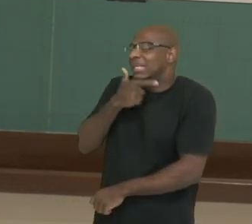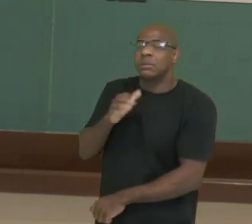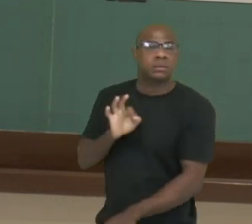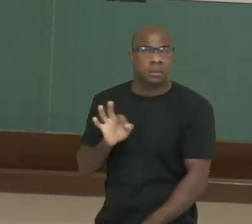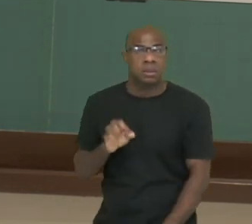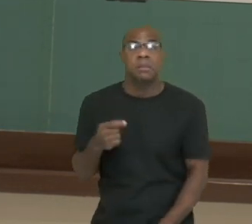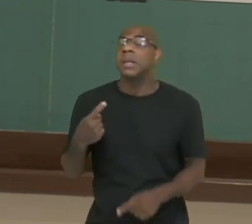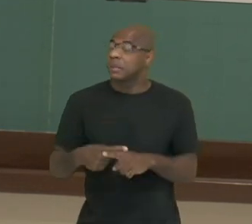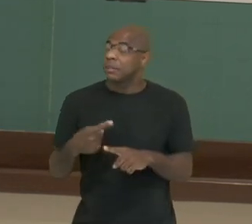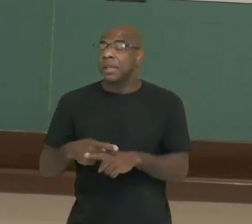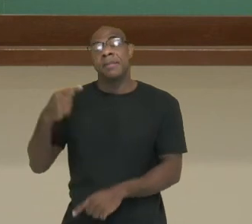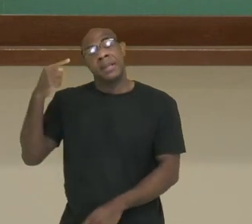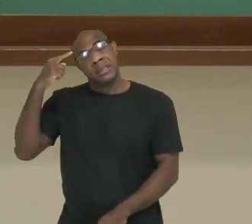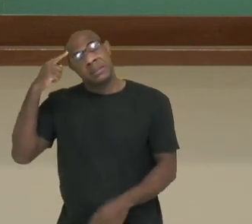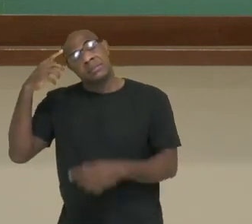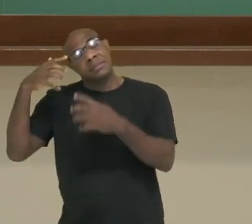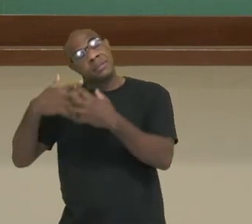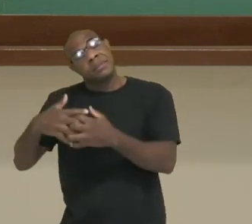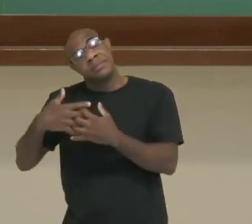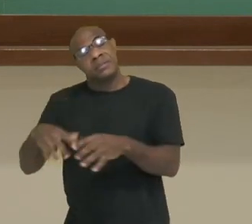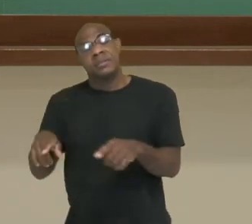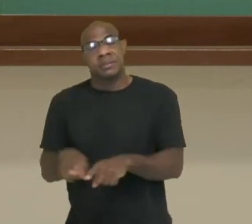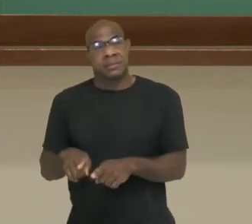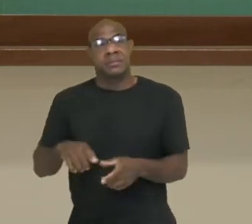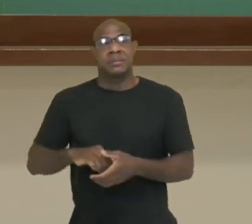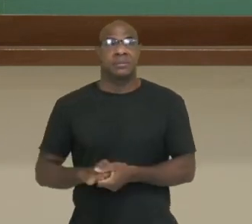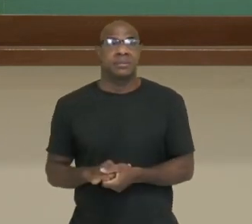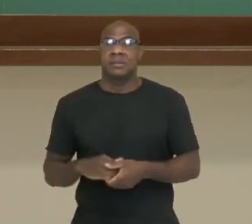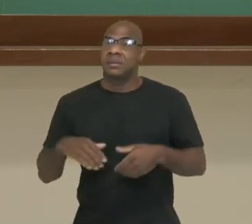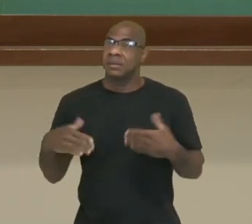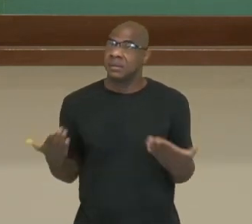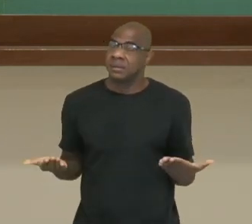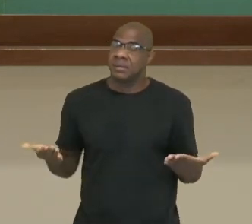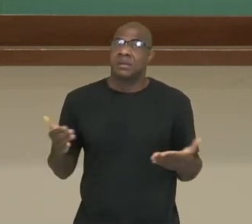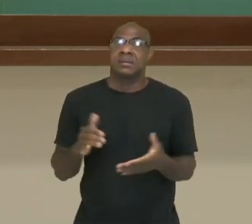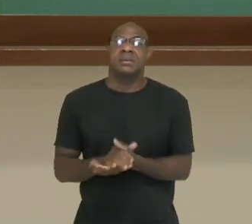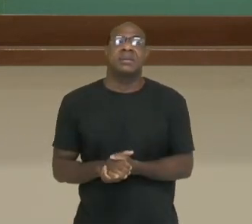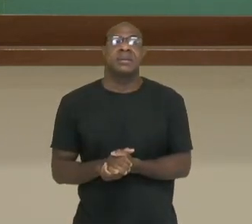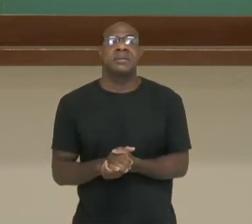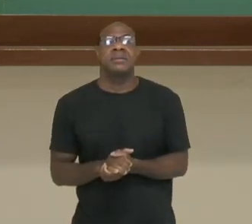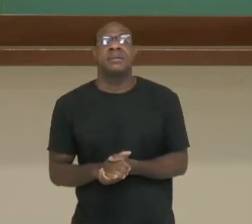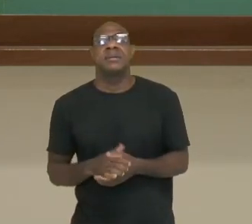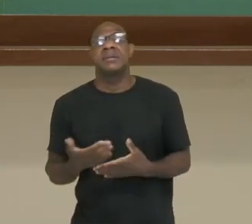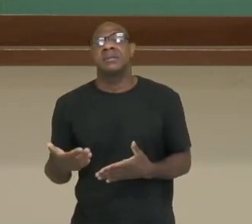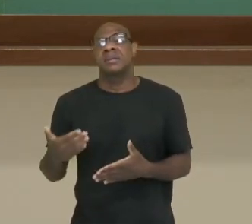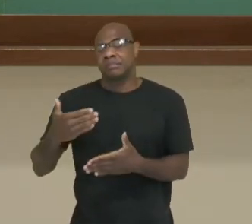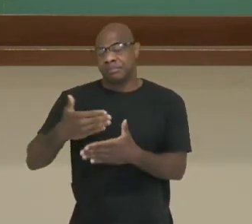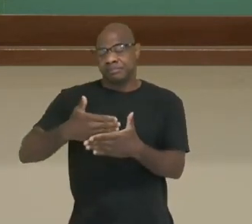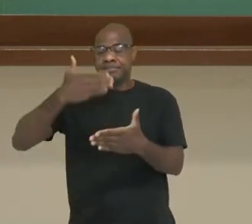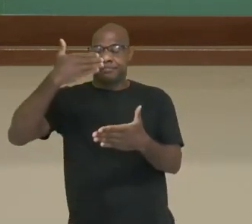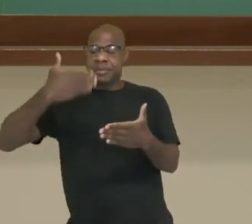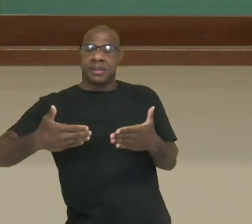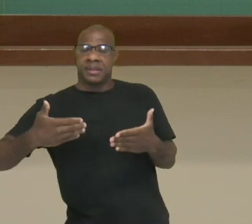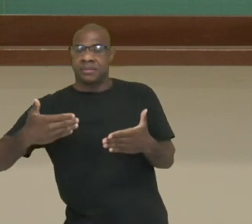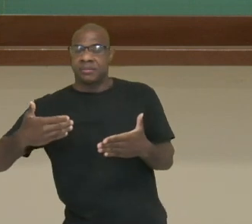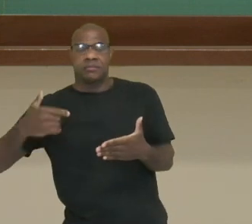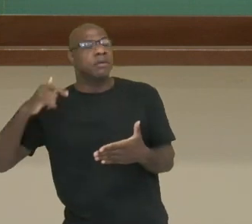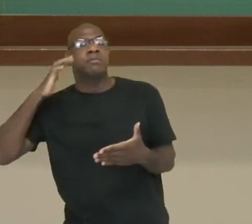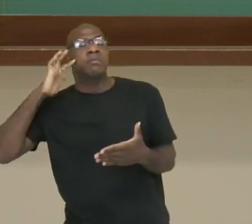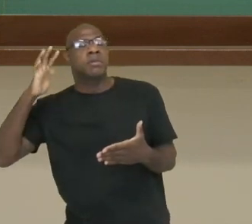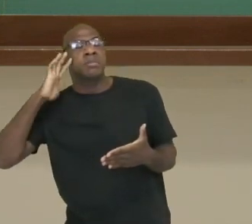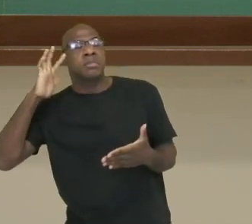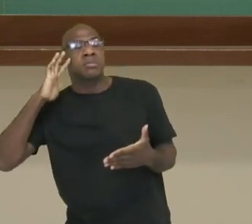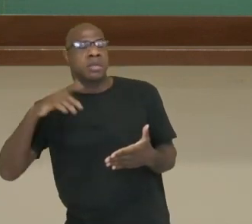pensando, refletindo. O artista, ele não vai ter essa quarta parede para imaginar que não existe uma plateia e viver a